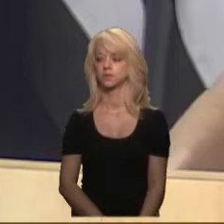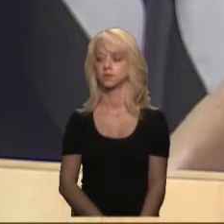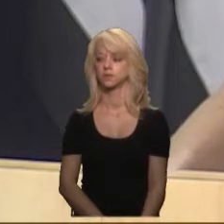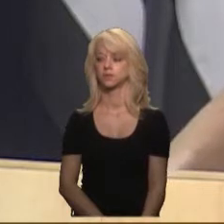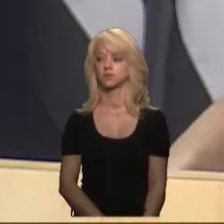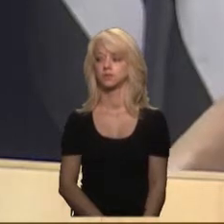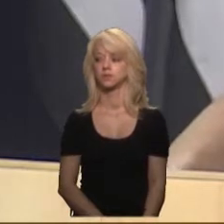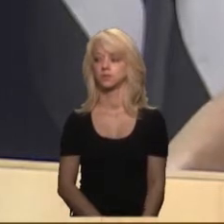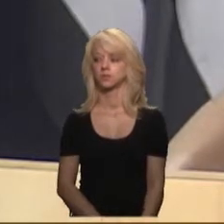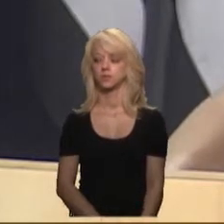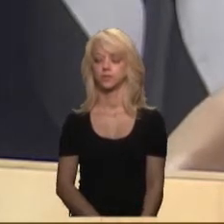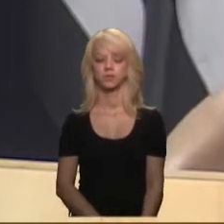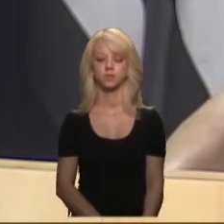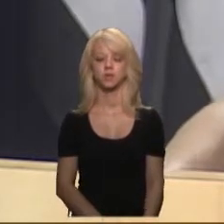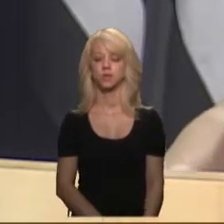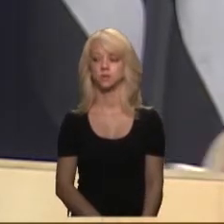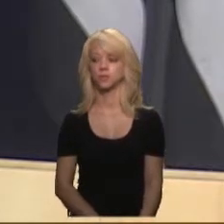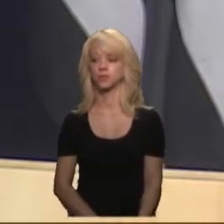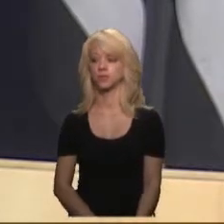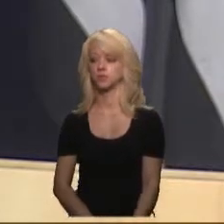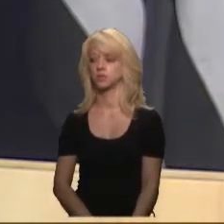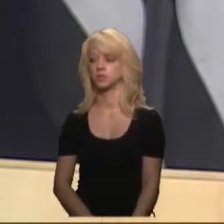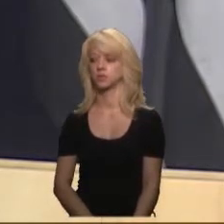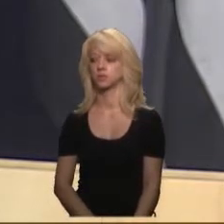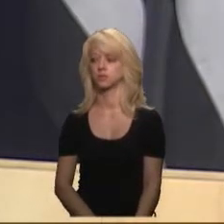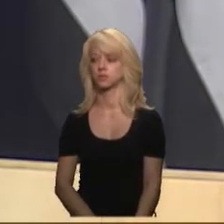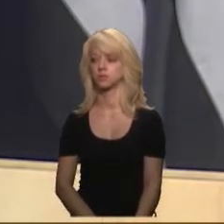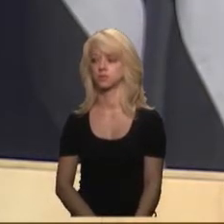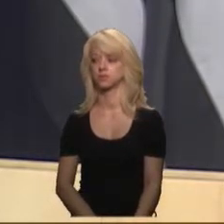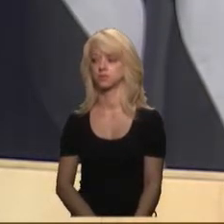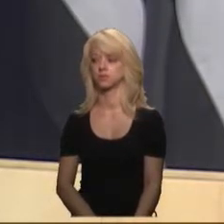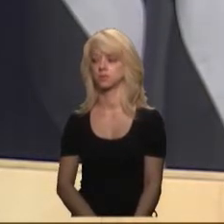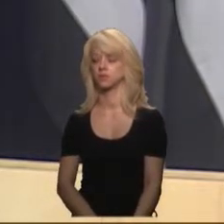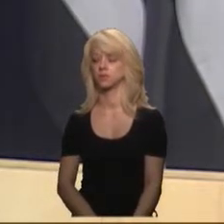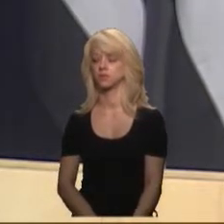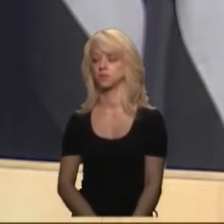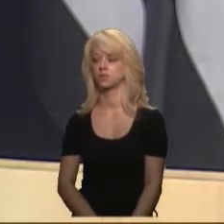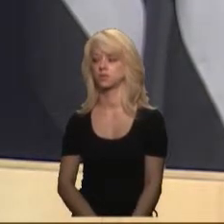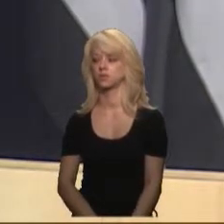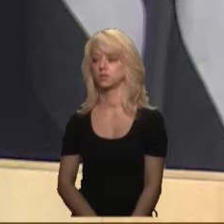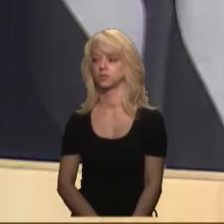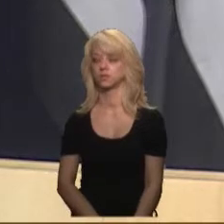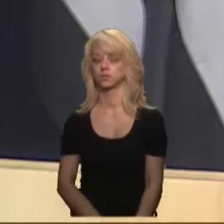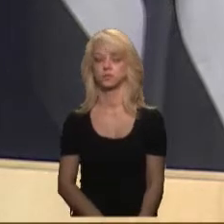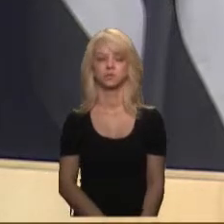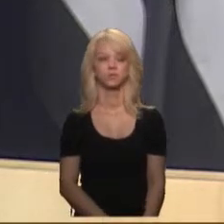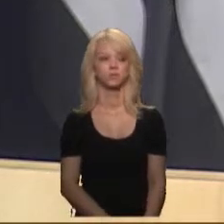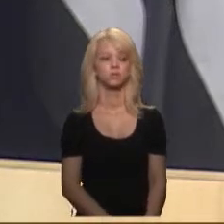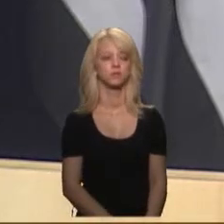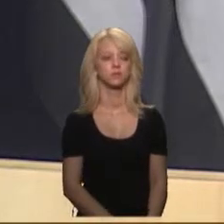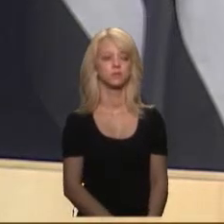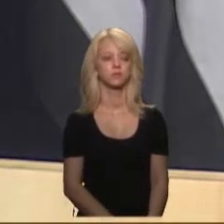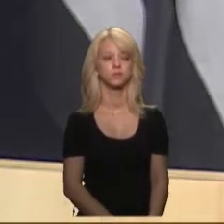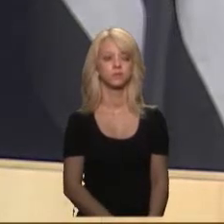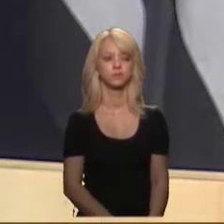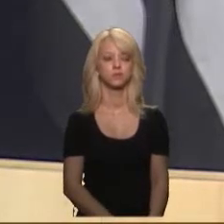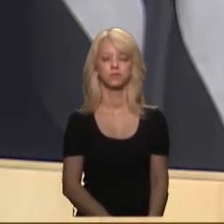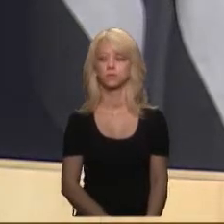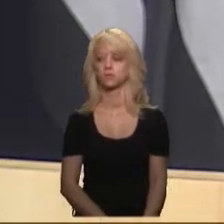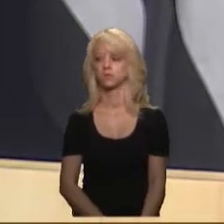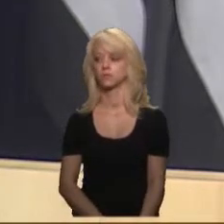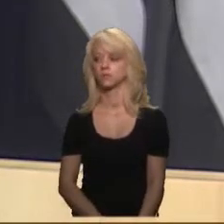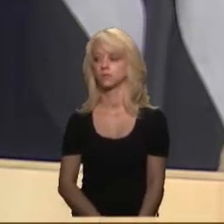realmente. Então, eu acredito que seja para um motivo justo, eu votei favorável e acho que